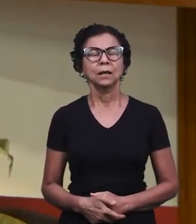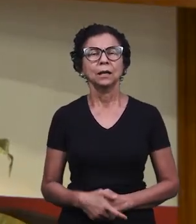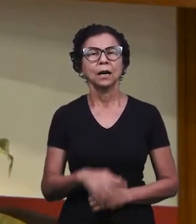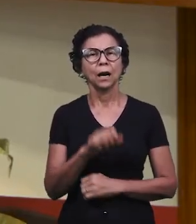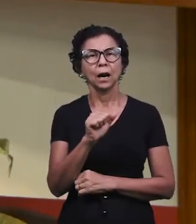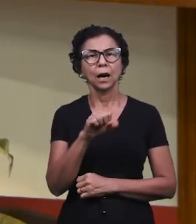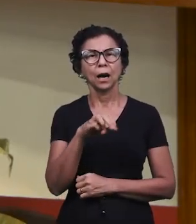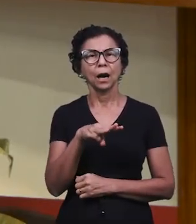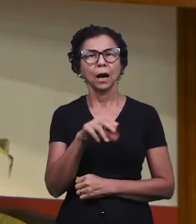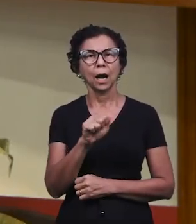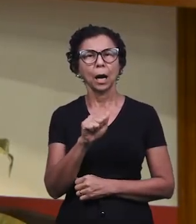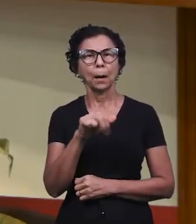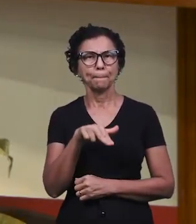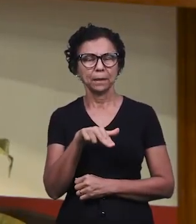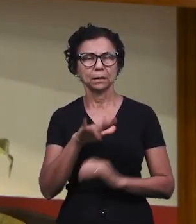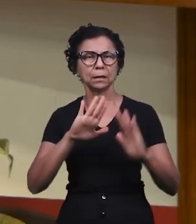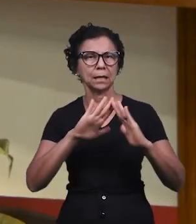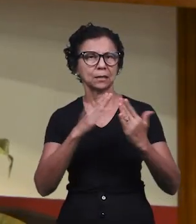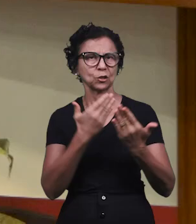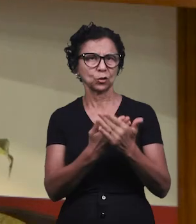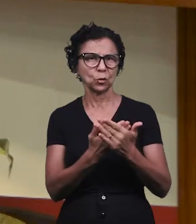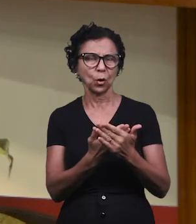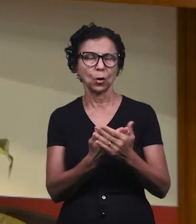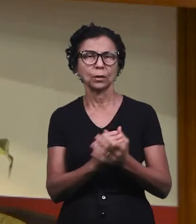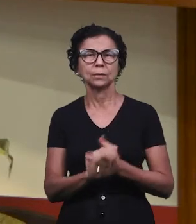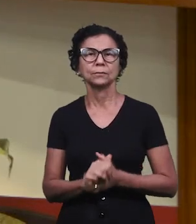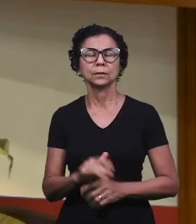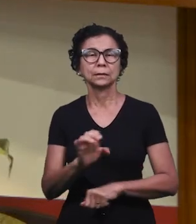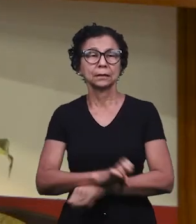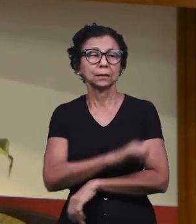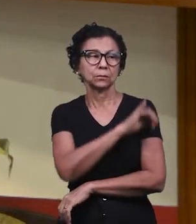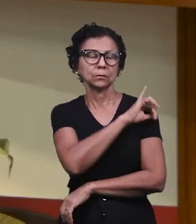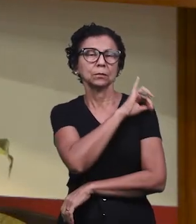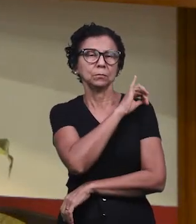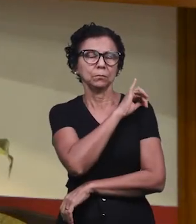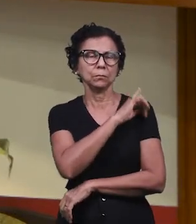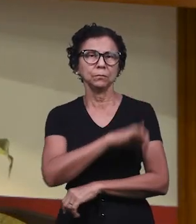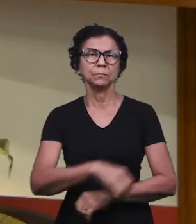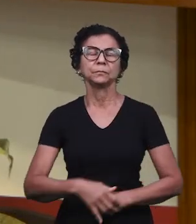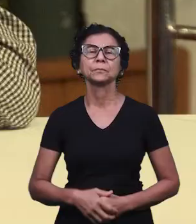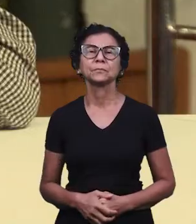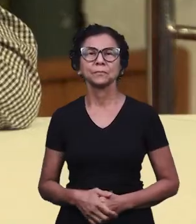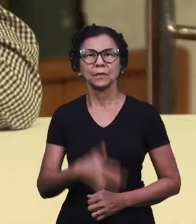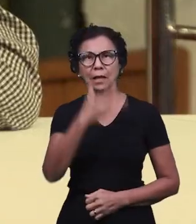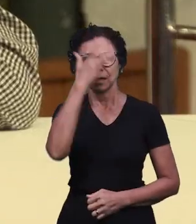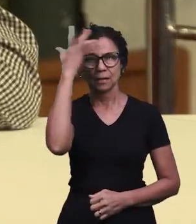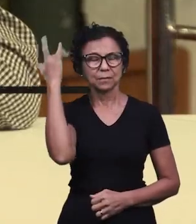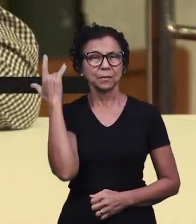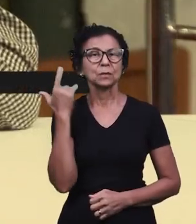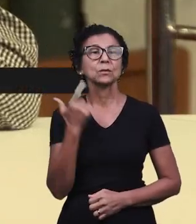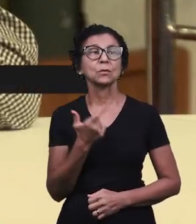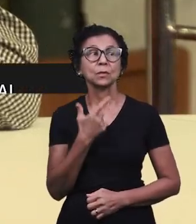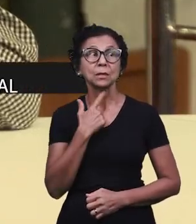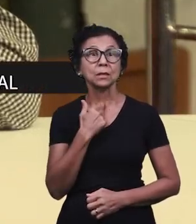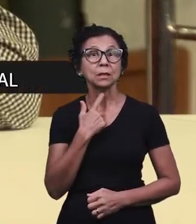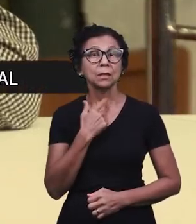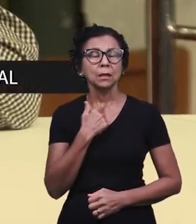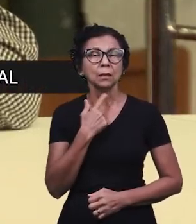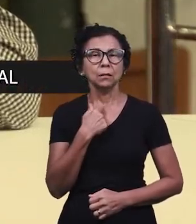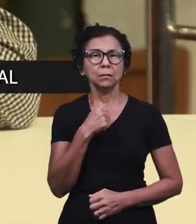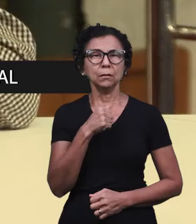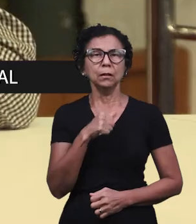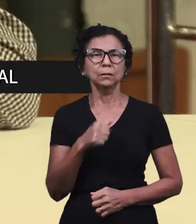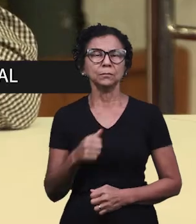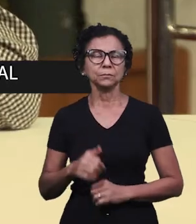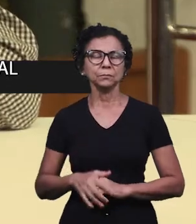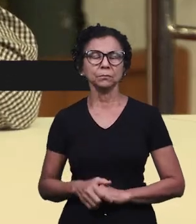em Resende, né? A AMAN fica em Resende, no Rio de Janeiro. É muito cobiçado essa possui